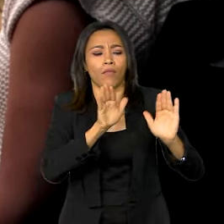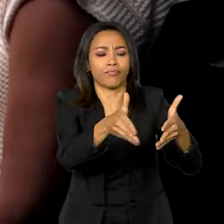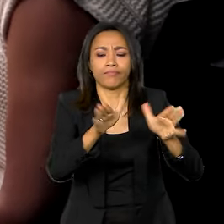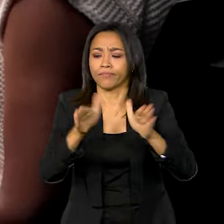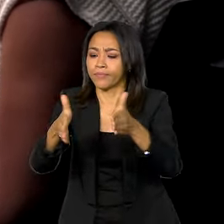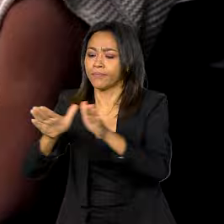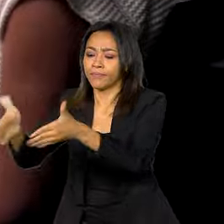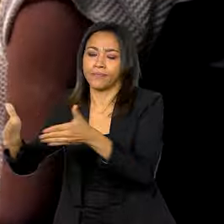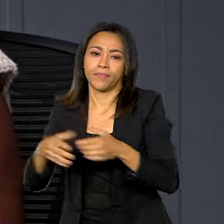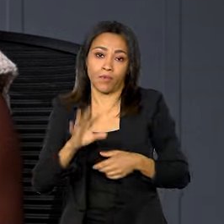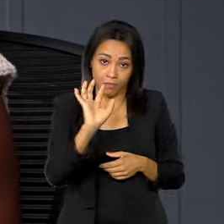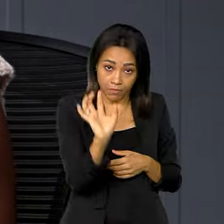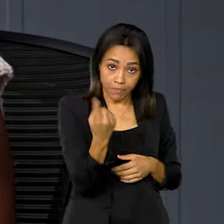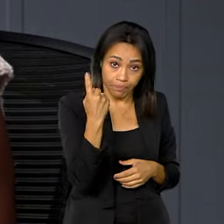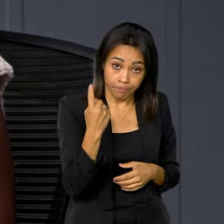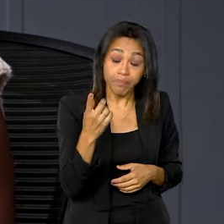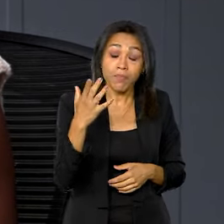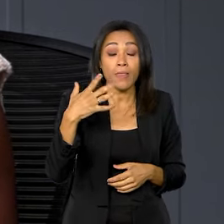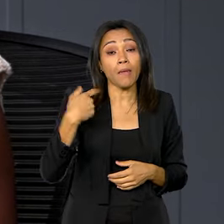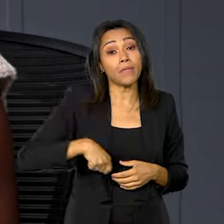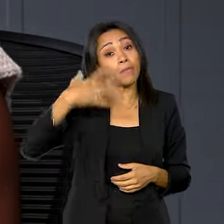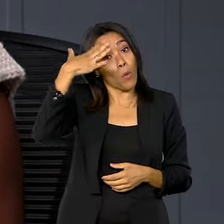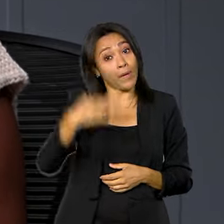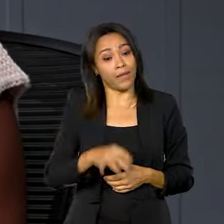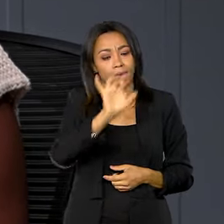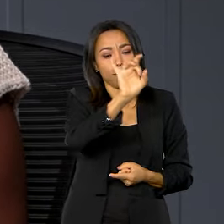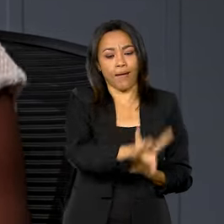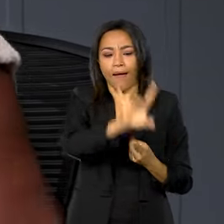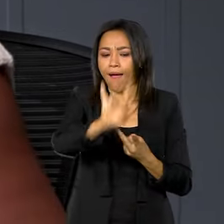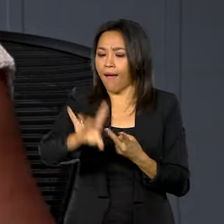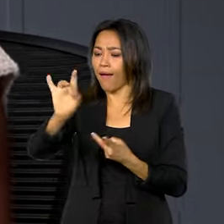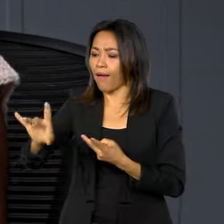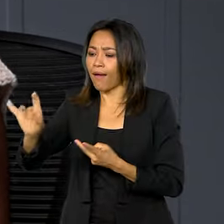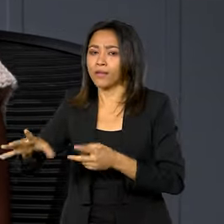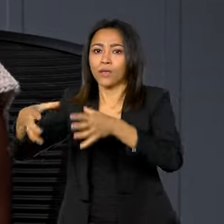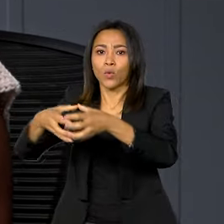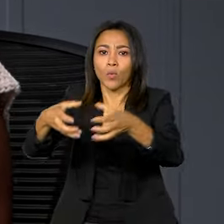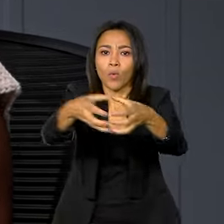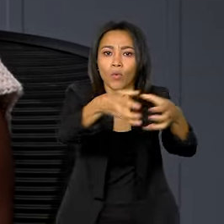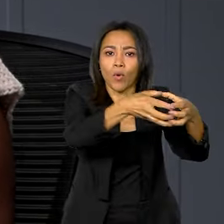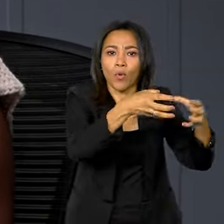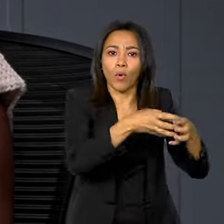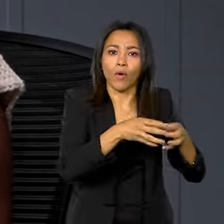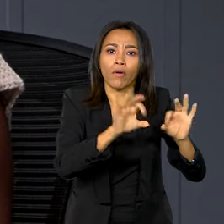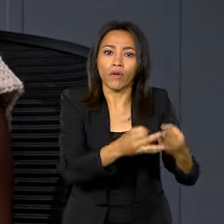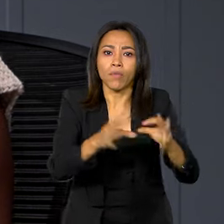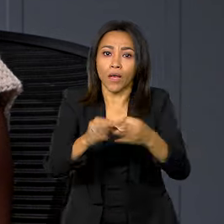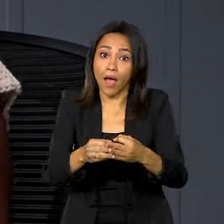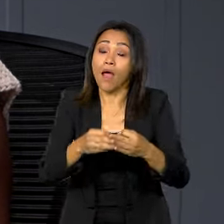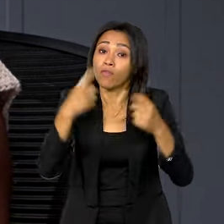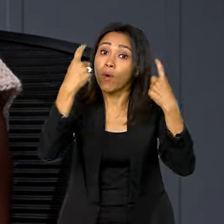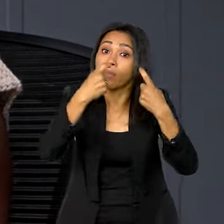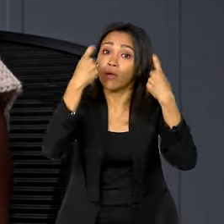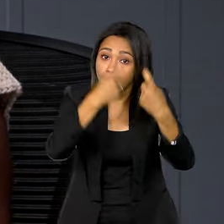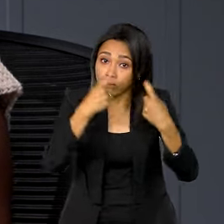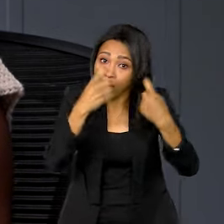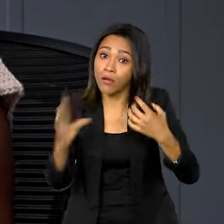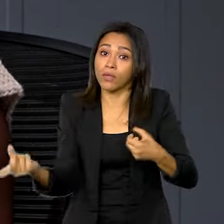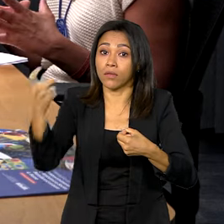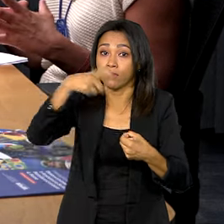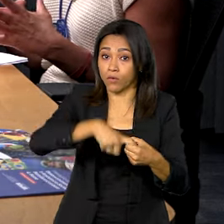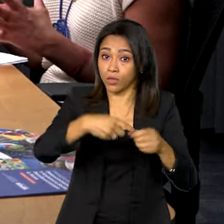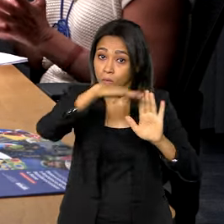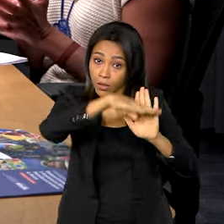público então nós temos assim a gente precisa entender que cada pessoa cada integrante da família sabe isso foi uma preocupação muito grande no